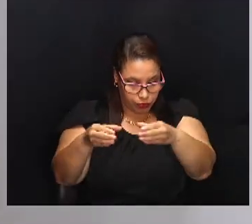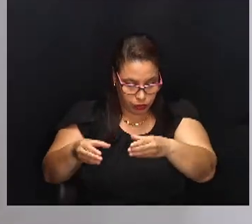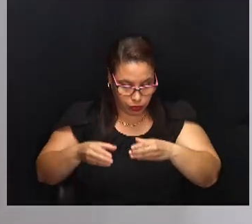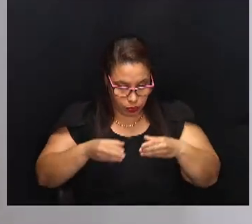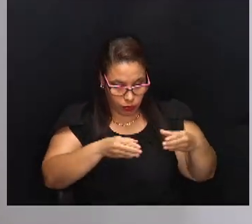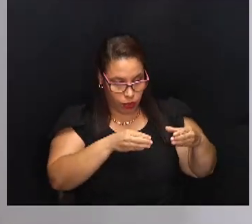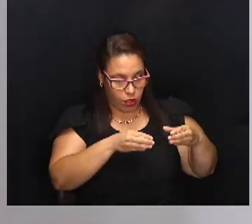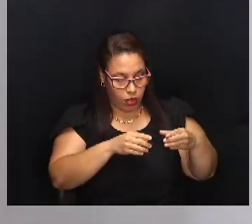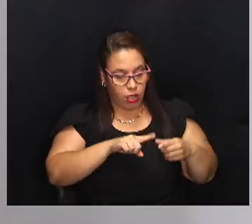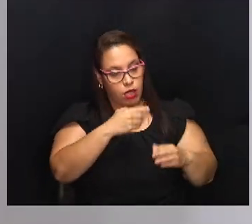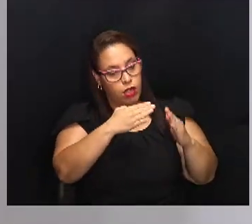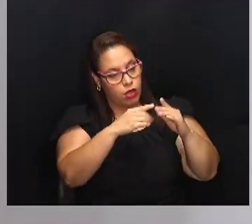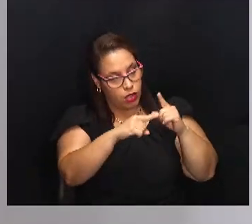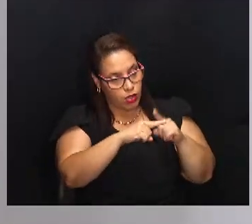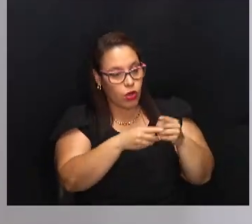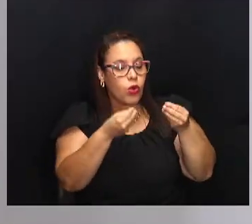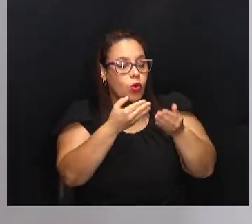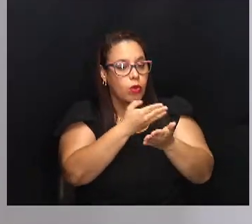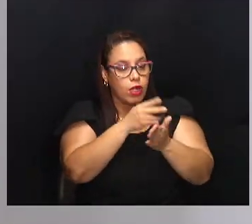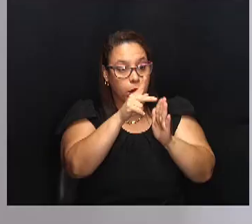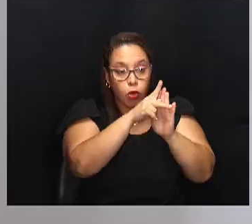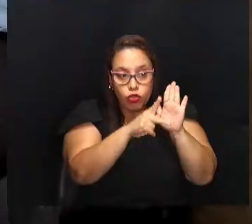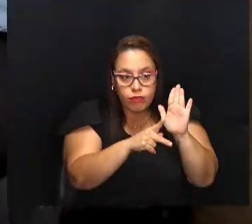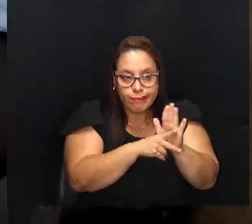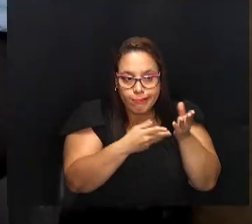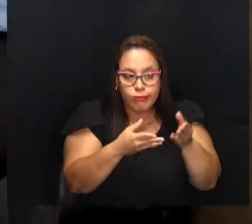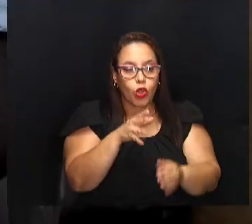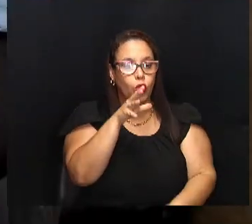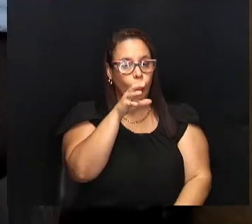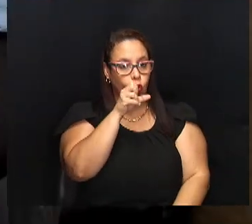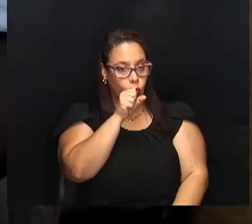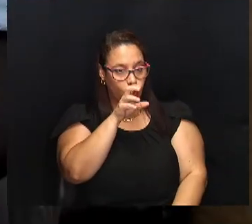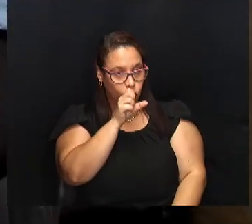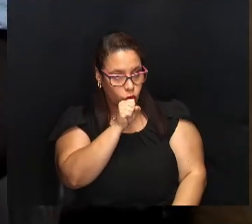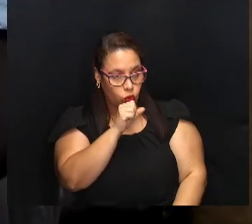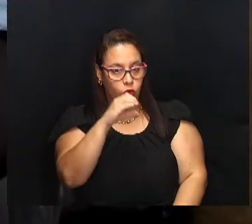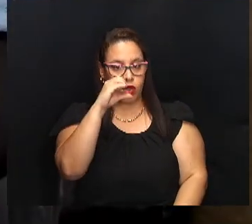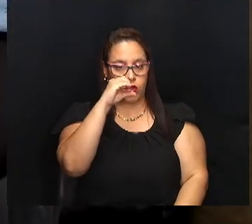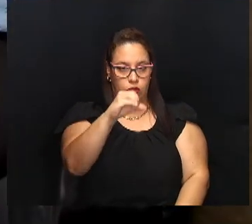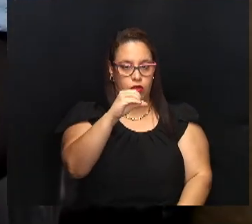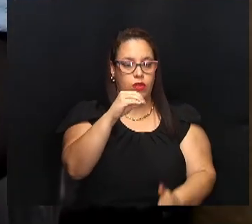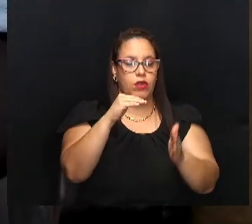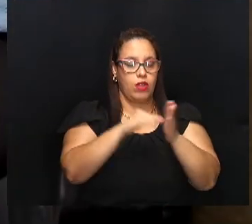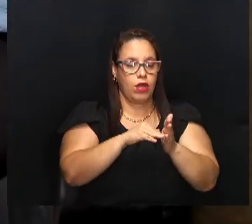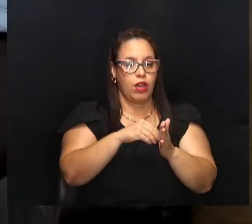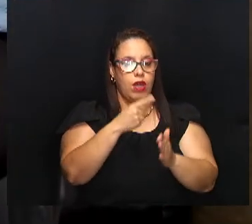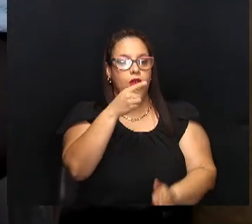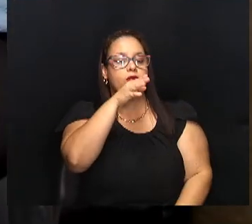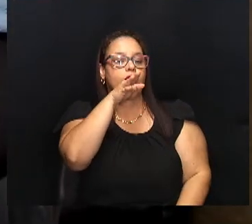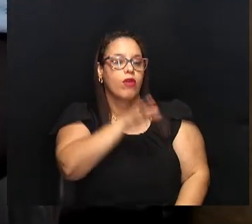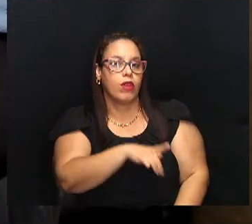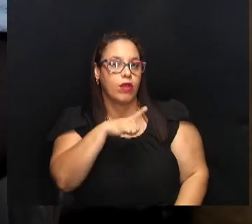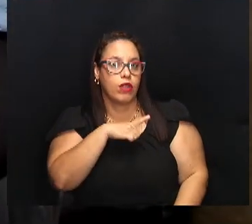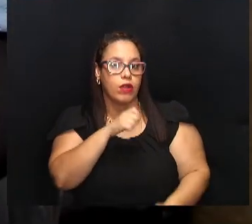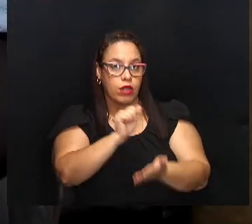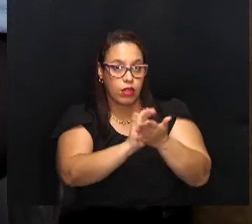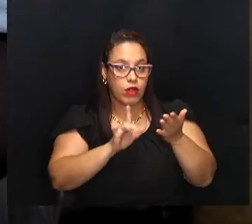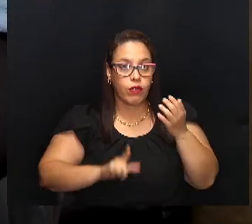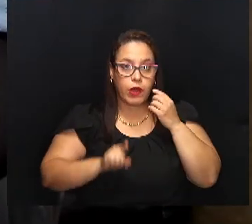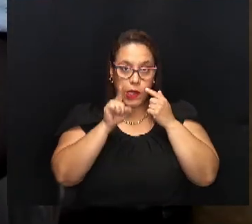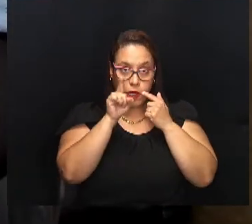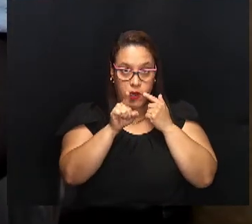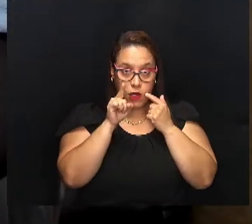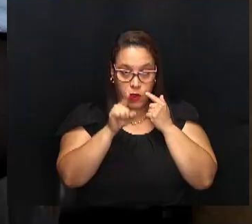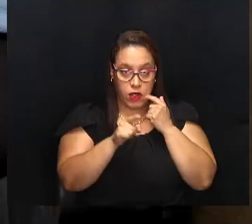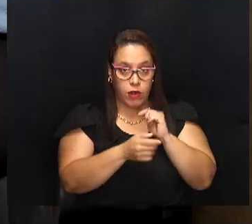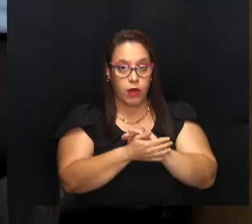o chão da igreja. Então, como que era esse projeto? Todo sábado, das 9 à 1 da tarde, nós tínhamos atividades lá, né? Foi